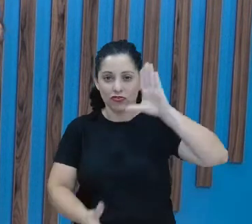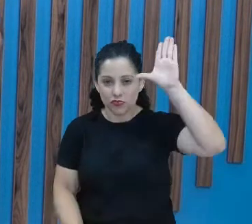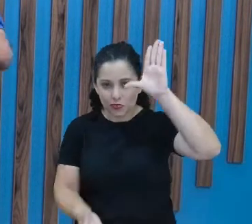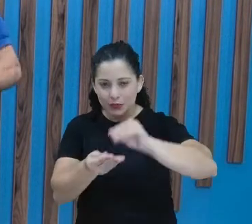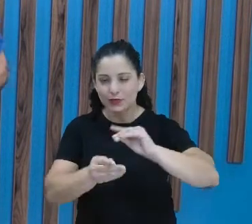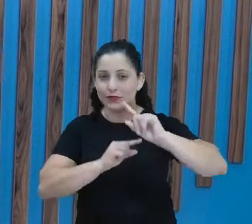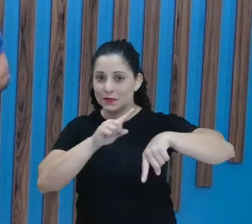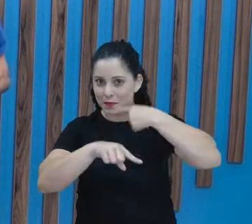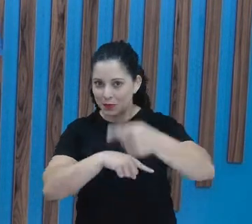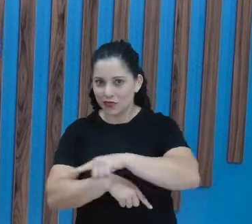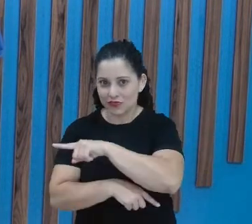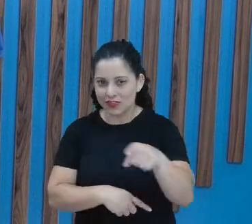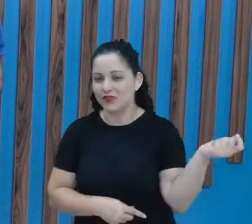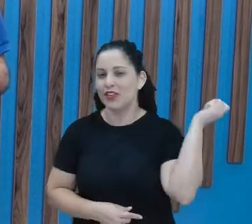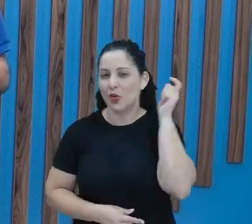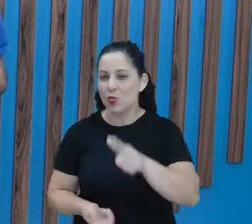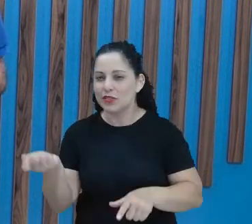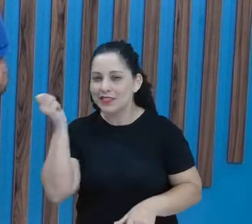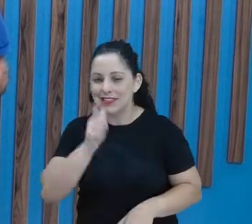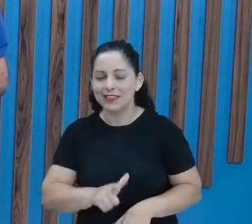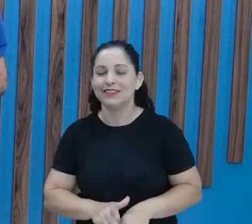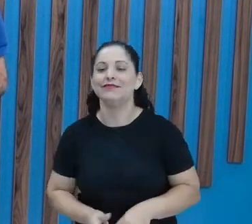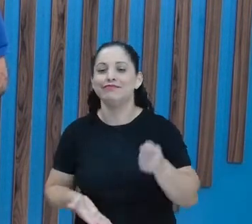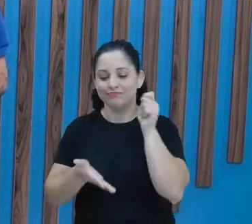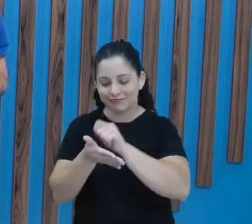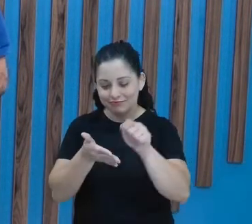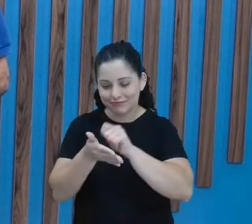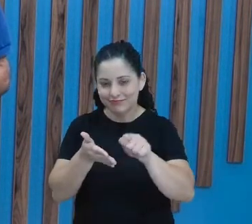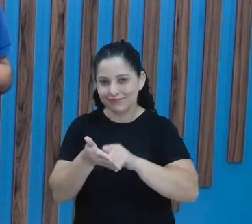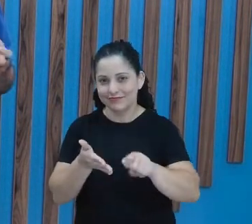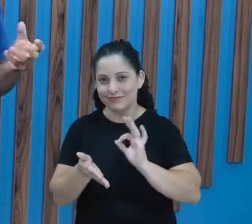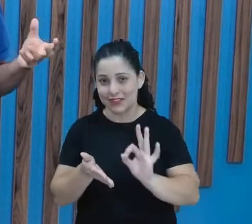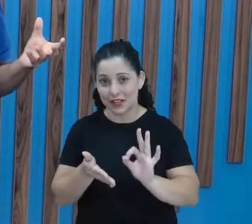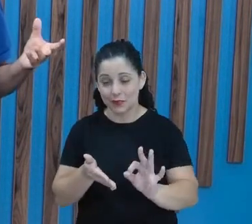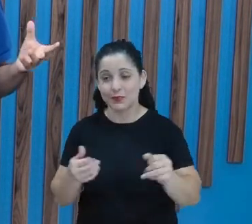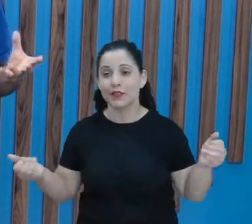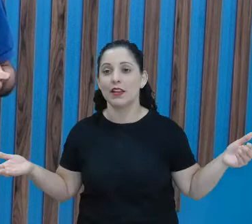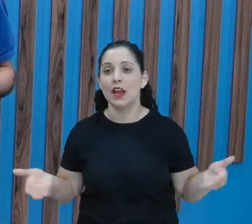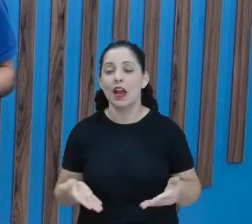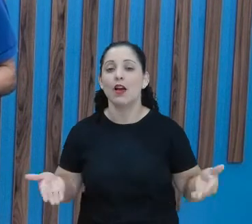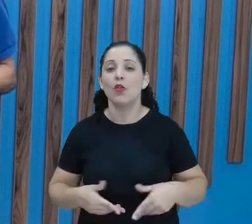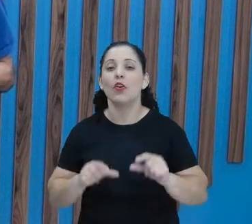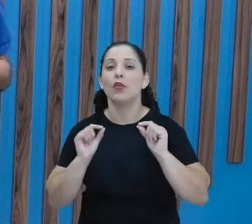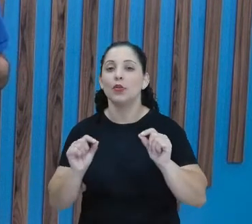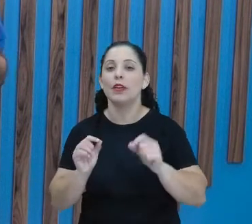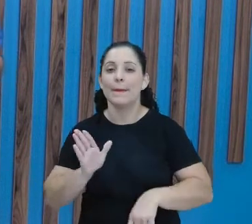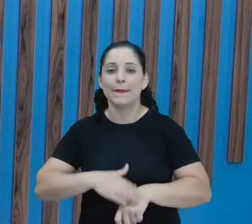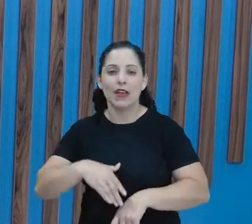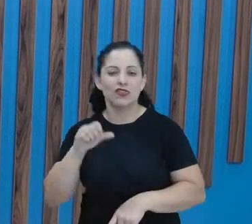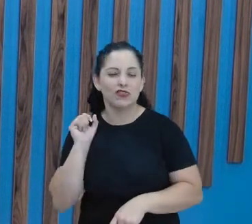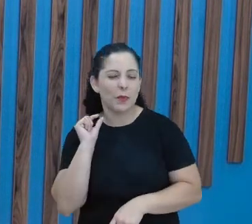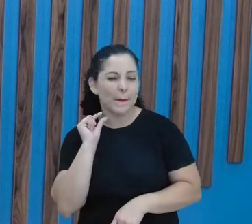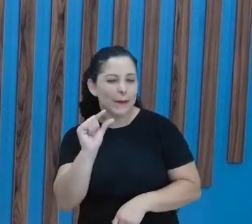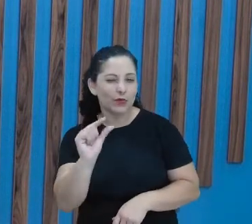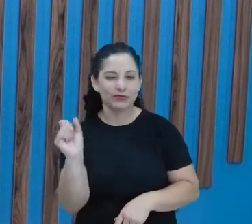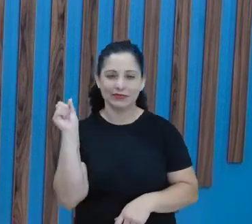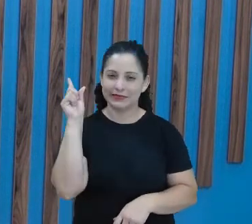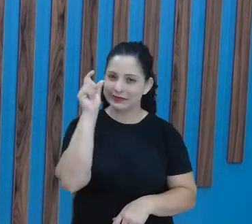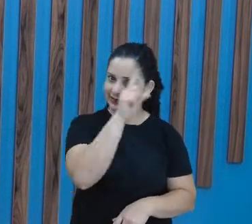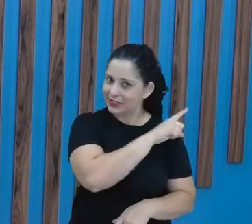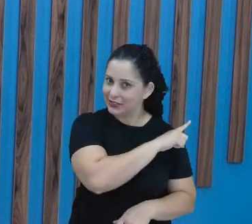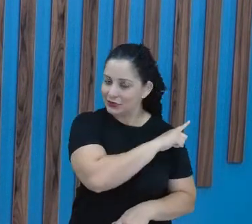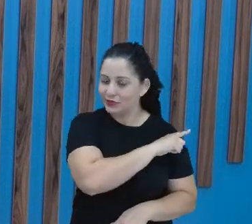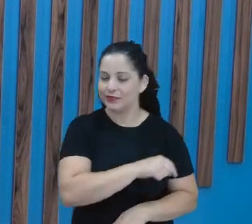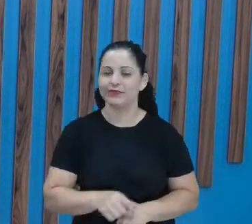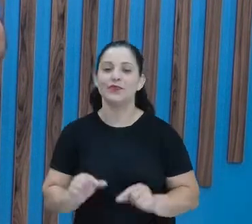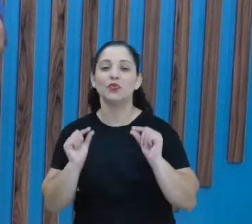No final da aula, eu quero ver se você vai conseguir fazer tranquilamente, tá bom? Agora, Ricardinho, vai aumentar um pouquinho o grau de dificuldade. E